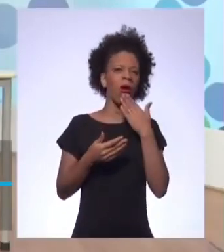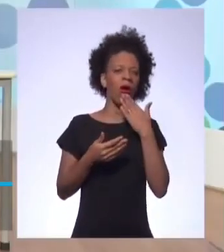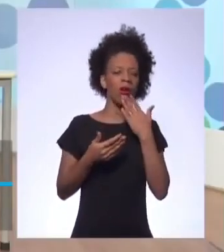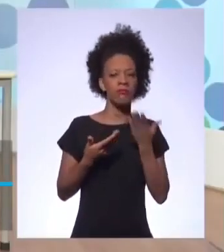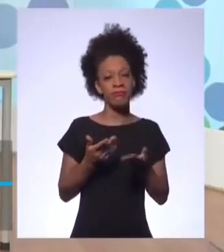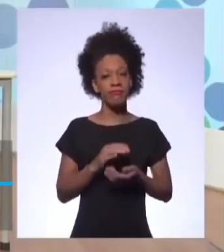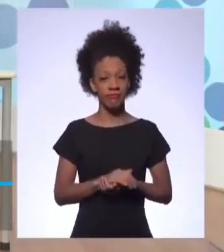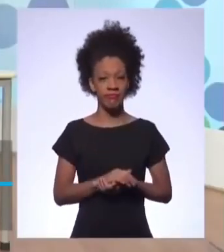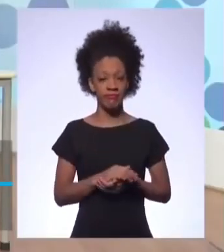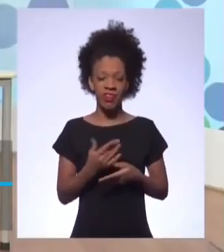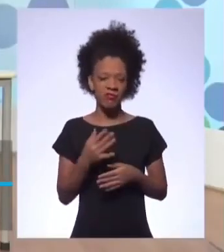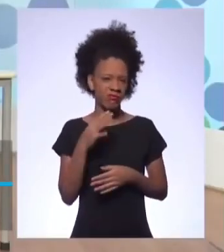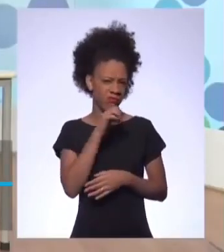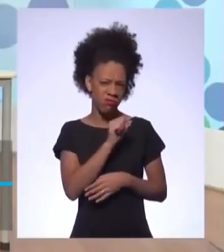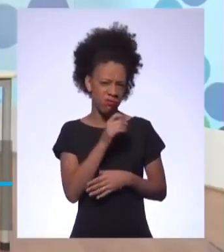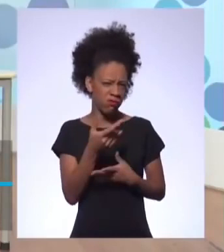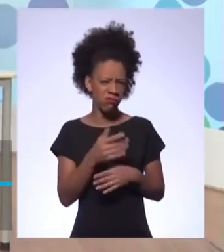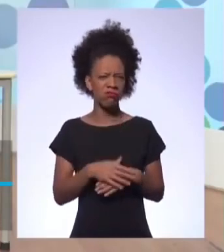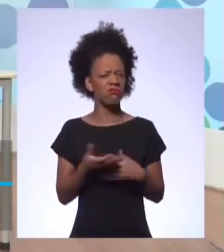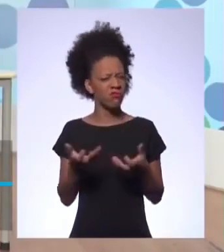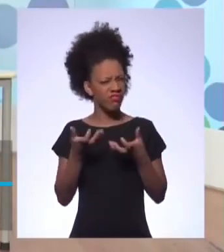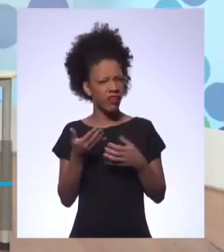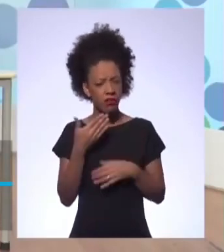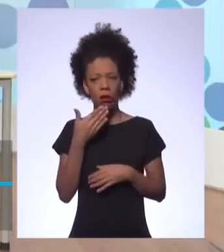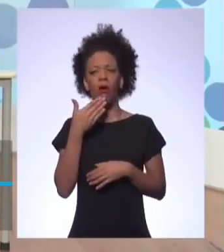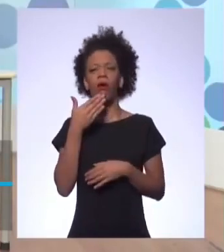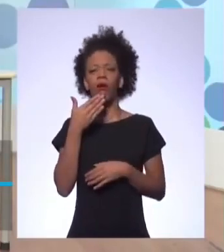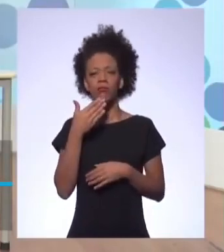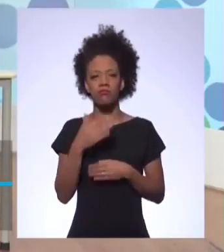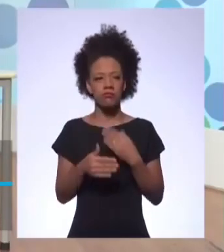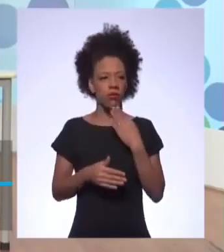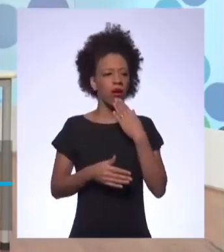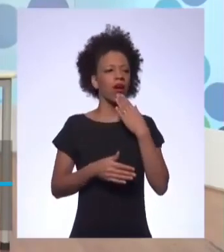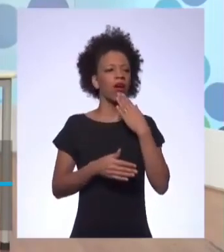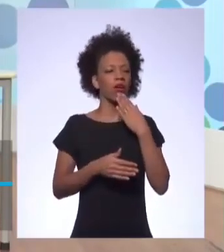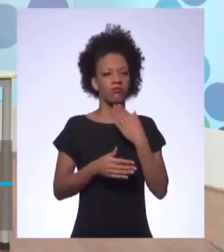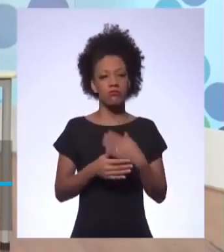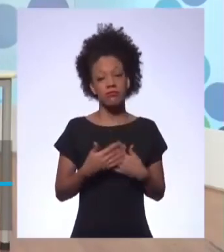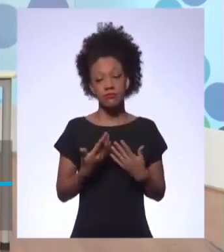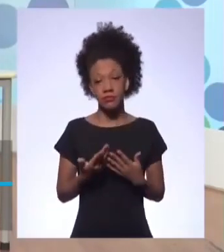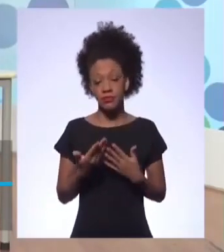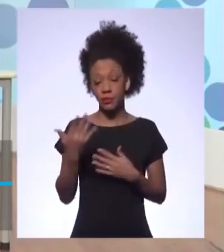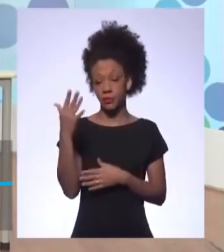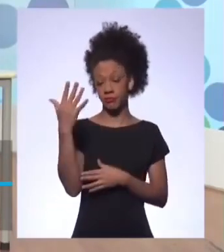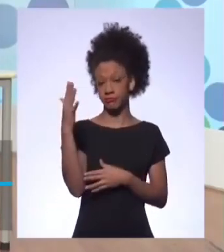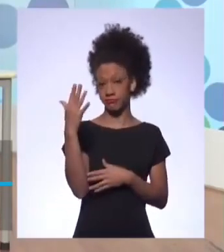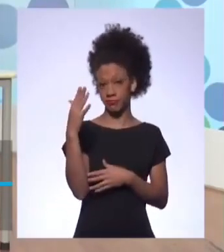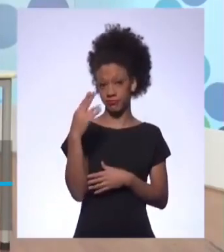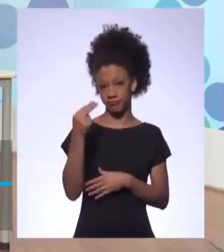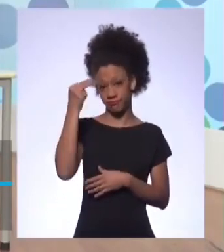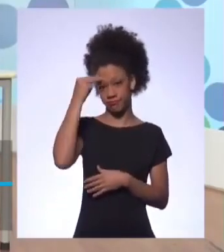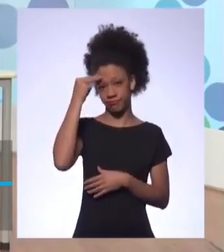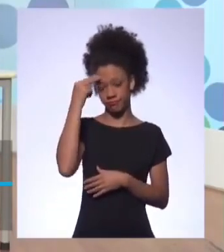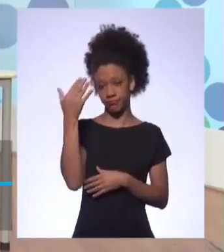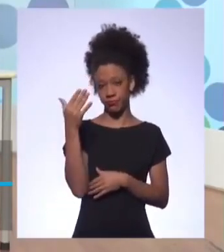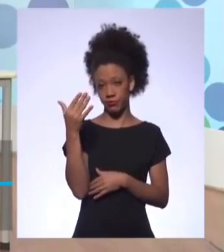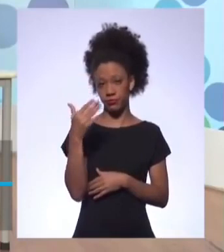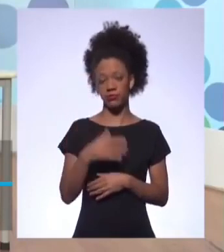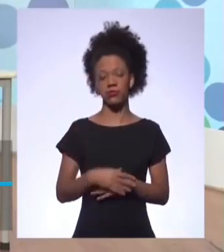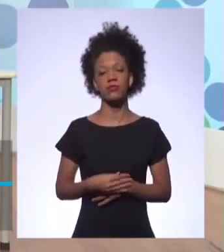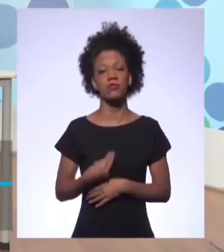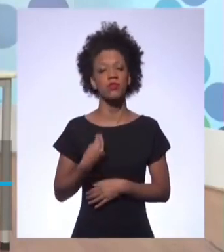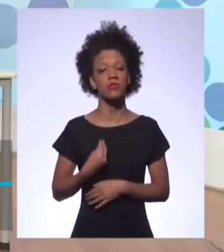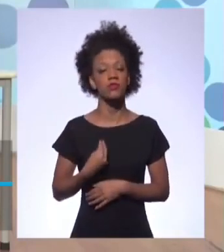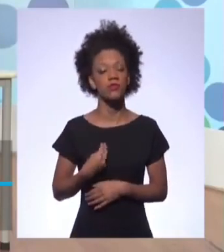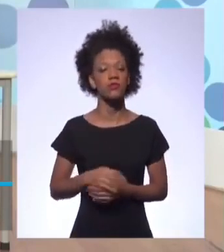perto de você, automaticamente você quer bocejar também, né? Então, é o neurônio espelho. Então, as pessoas elas ficam convivendo, né? E